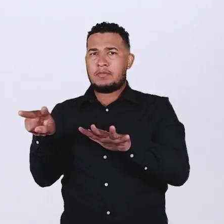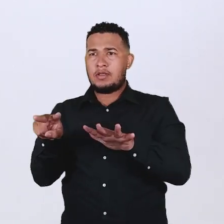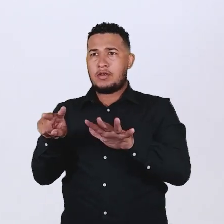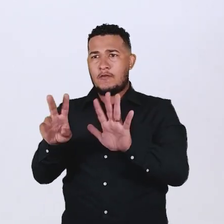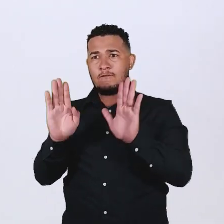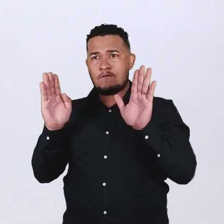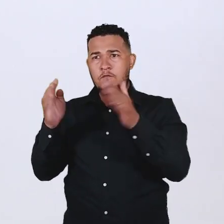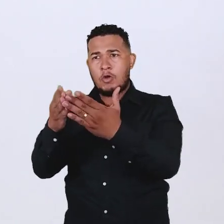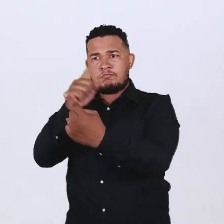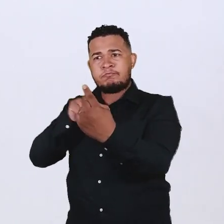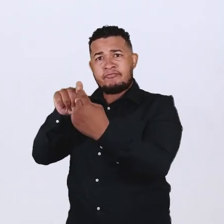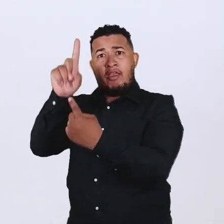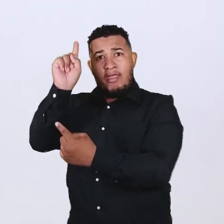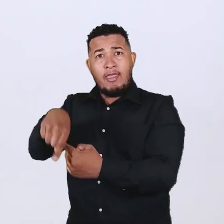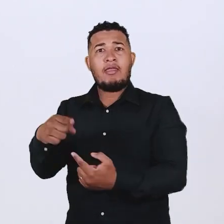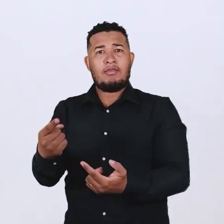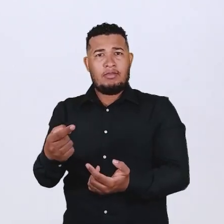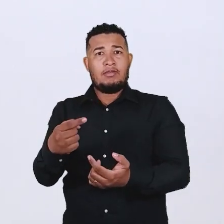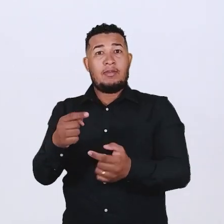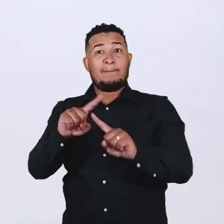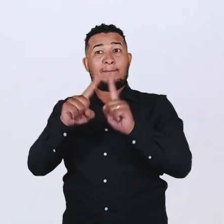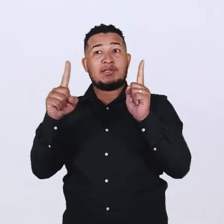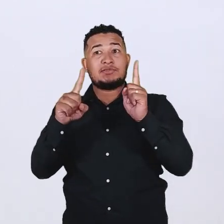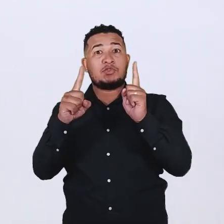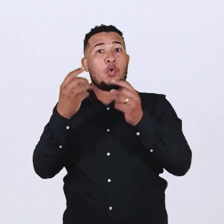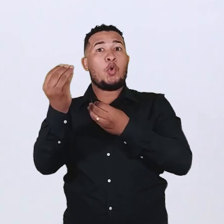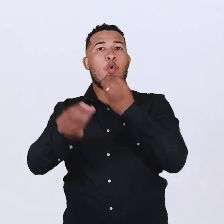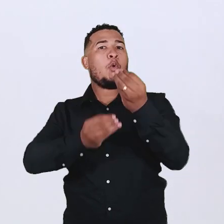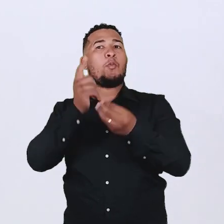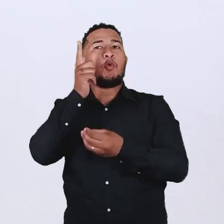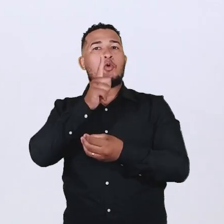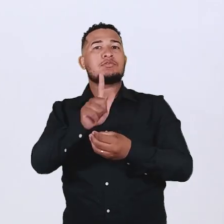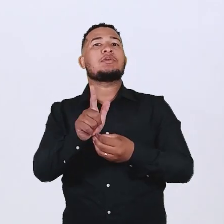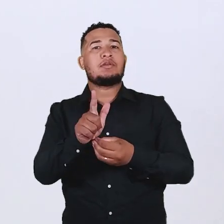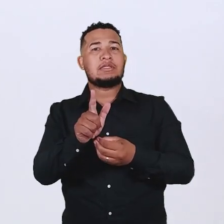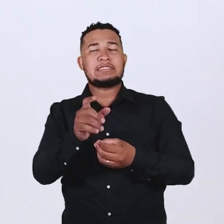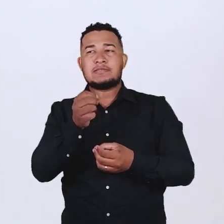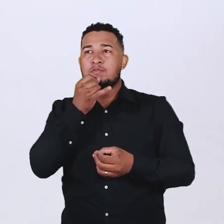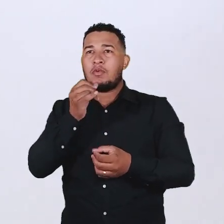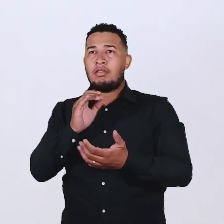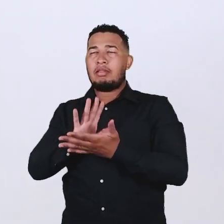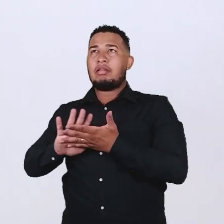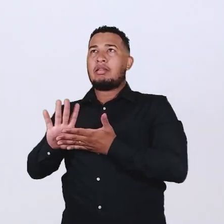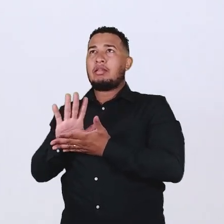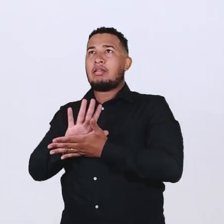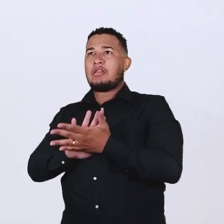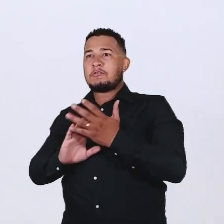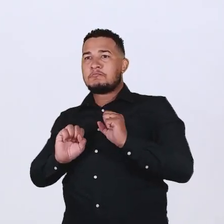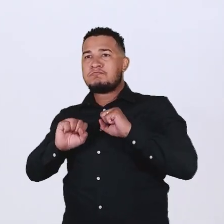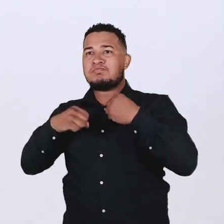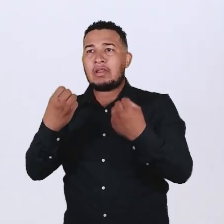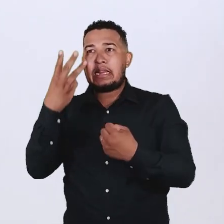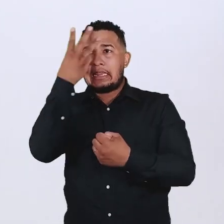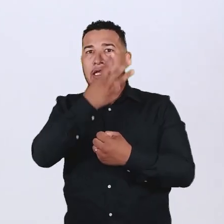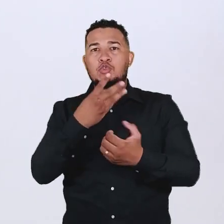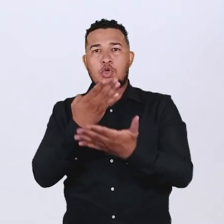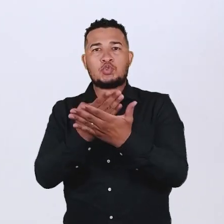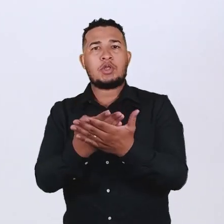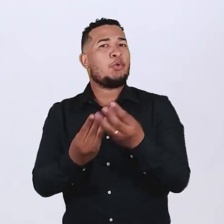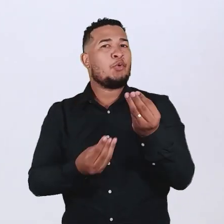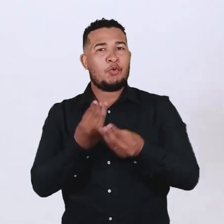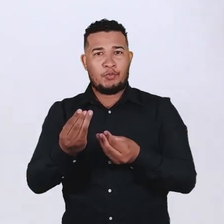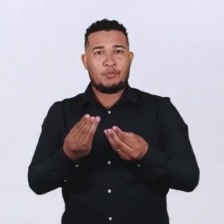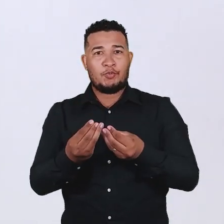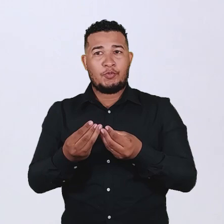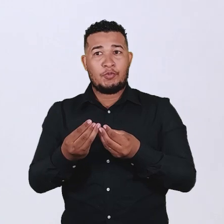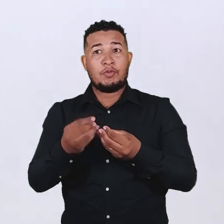semana. Esse é o seu foco, essa é a sua meta, essa é a sua clareza. Mas como que você vai chegar, sair do zero e conseguir estudar 3 horas por